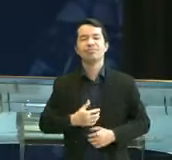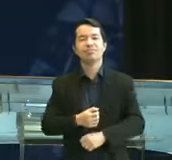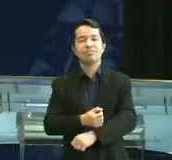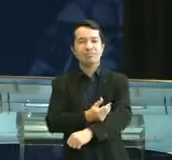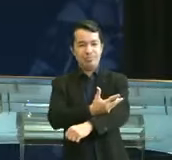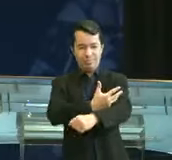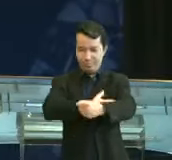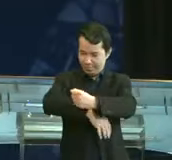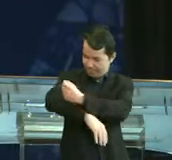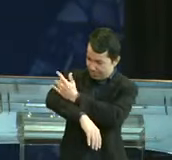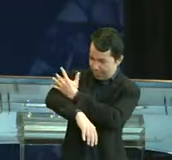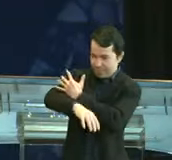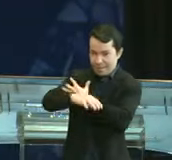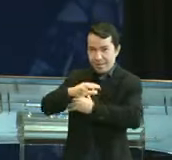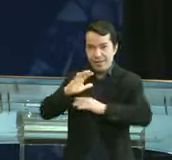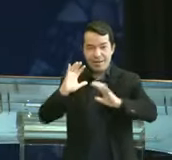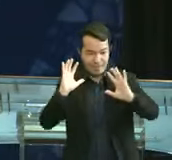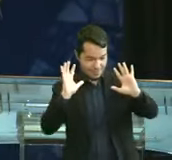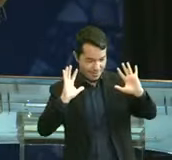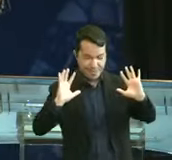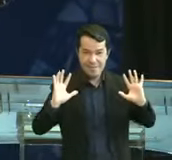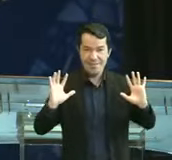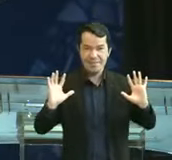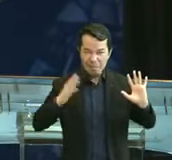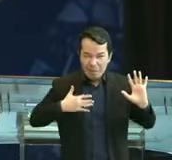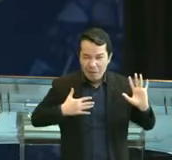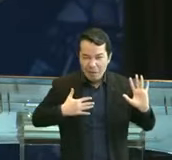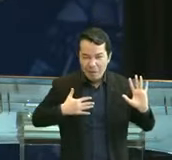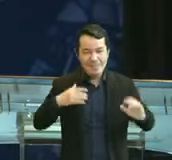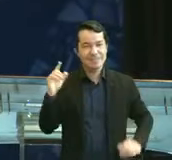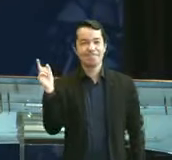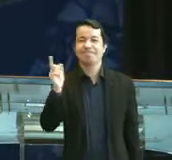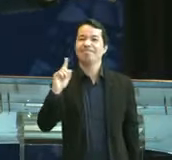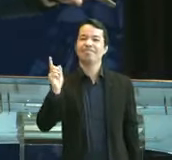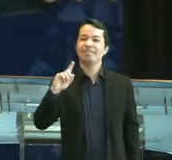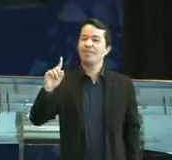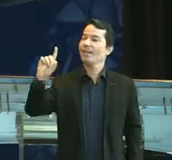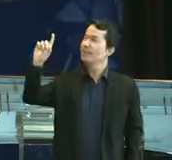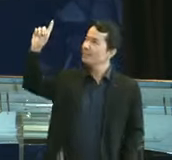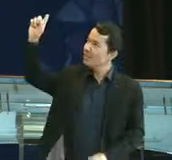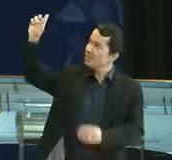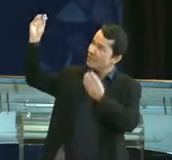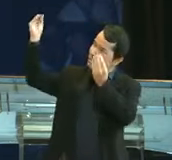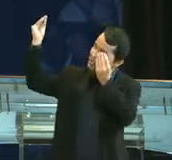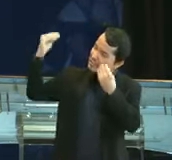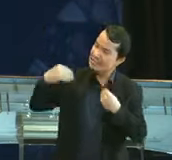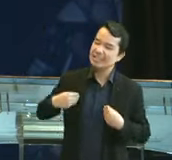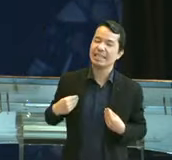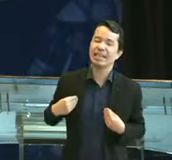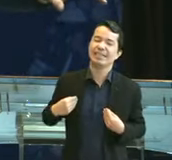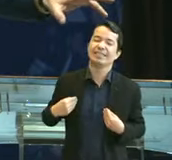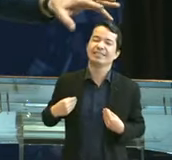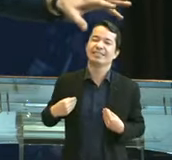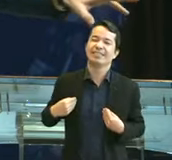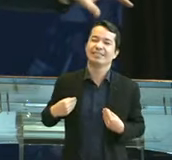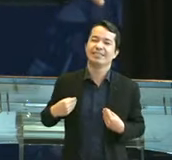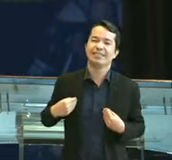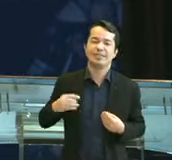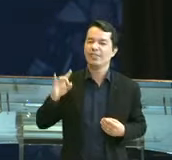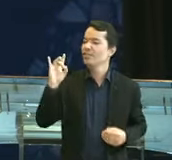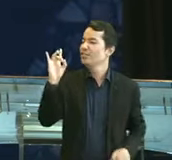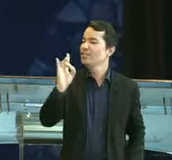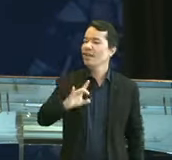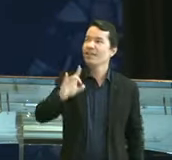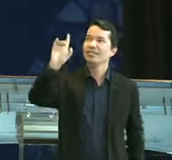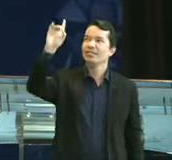Não são nossos, são emprestados. Só Deus pode fazer milagres, só Ele pode curar